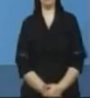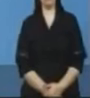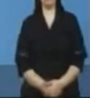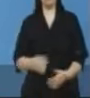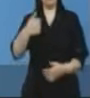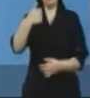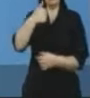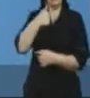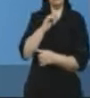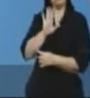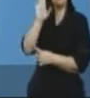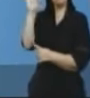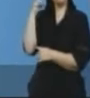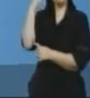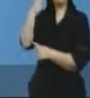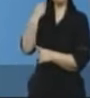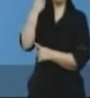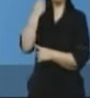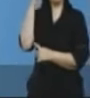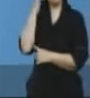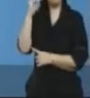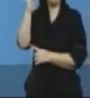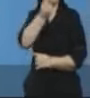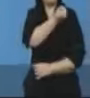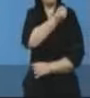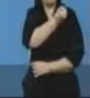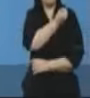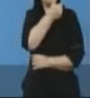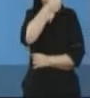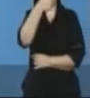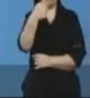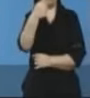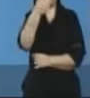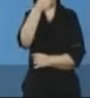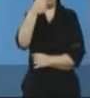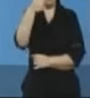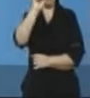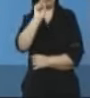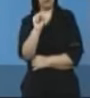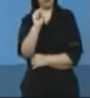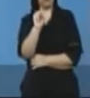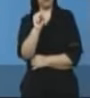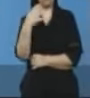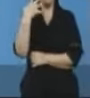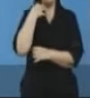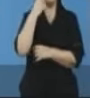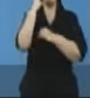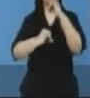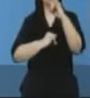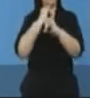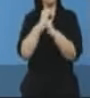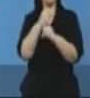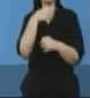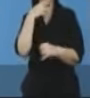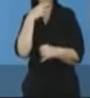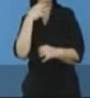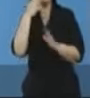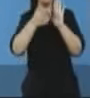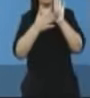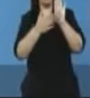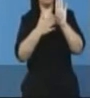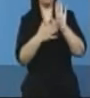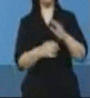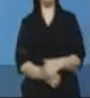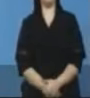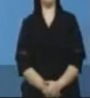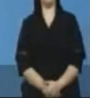Sou Hans Detman Jr., candidato a deputado federal com o número 1778. Siga minhas redes sociais e conheça as